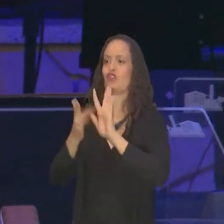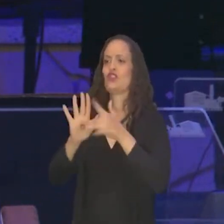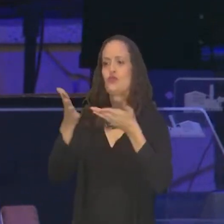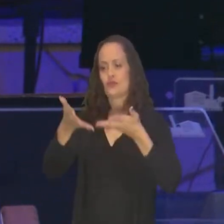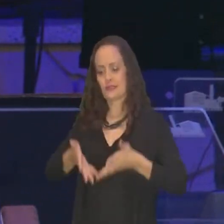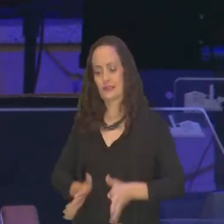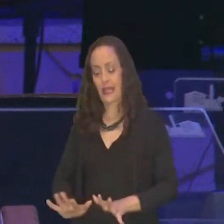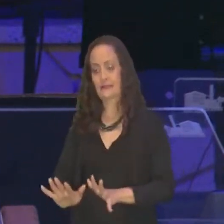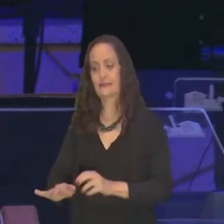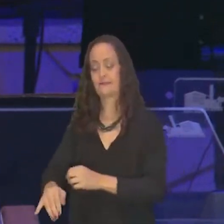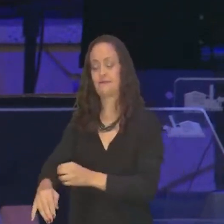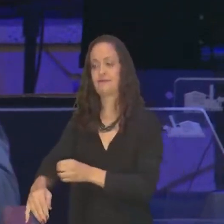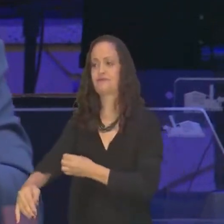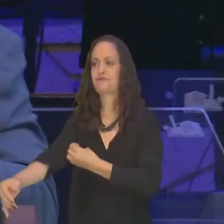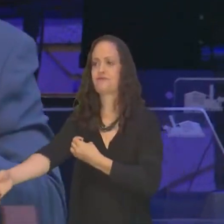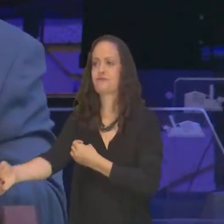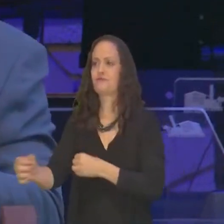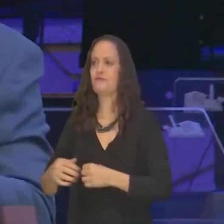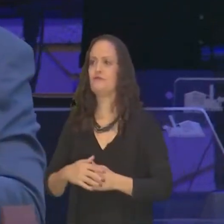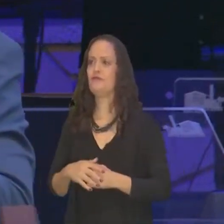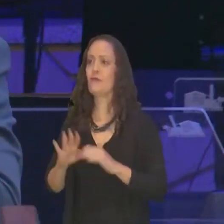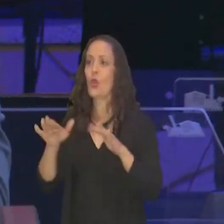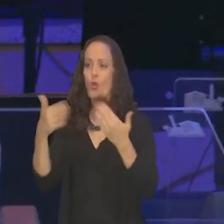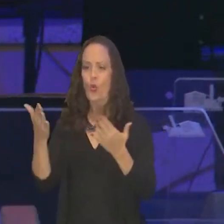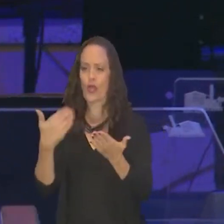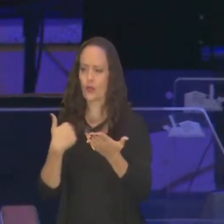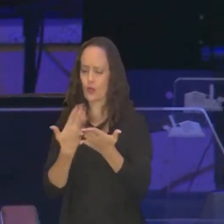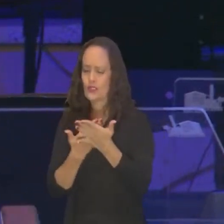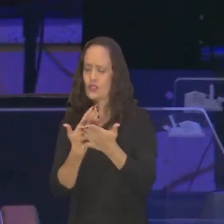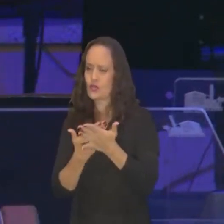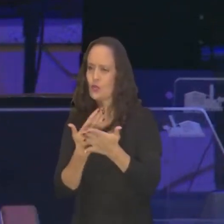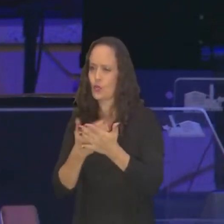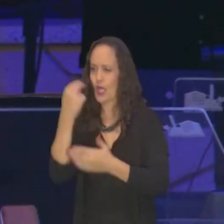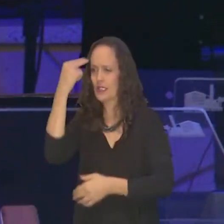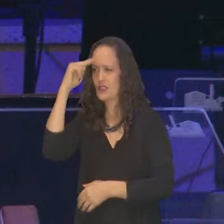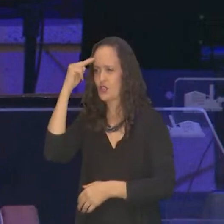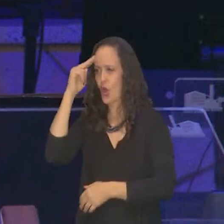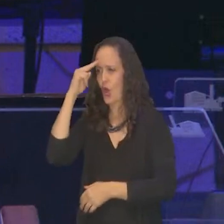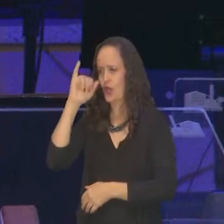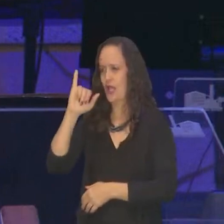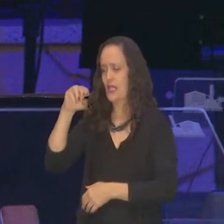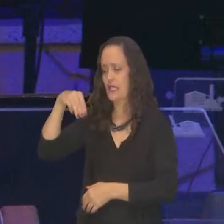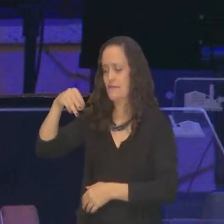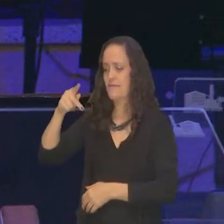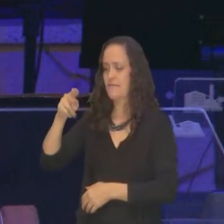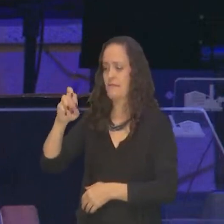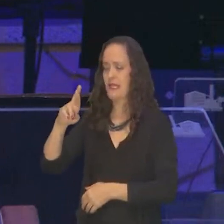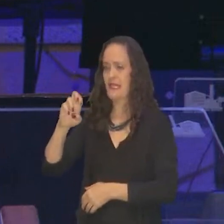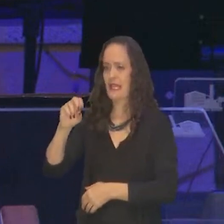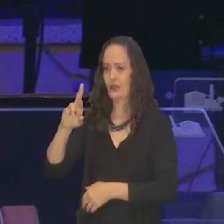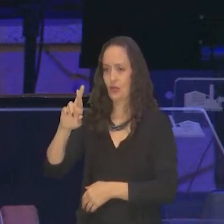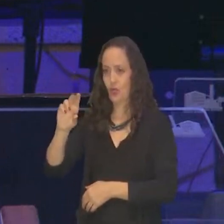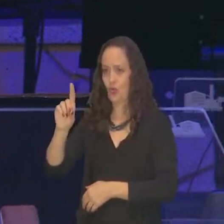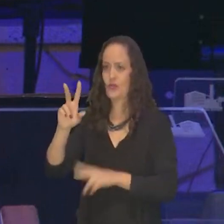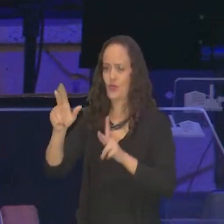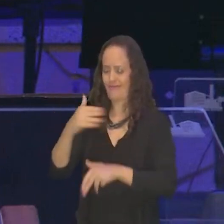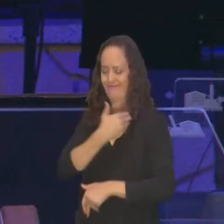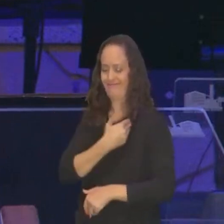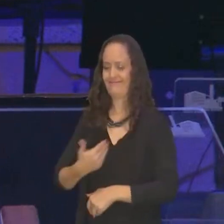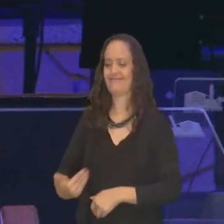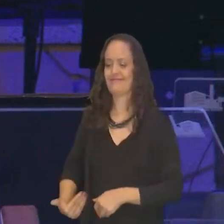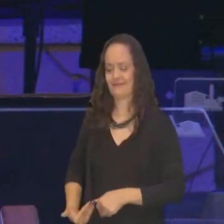nós estudamos a história dos imperadores, e nós vamos percebendo como que Deus vai cuidando e moldando,